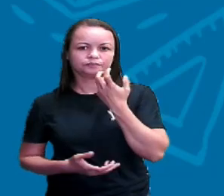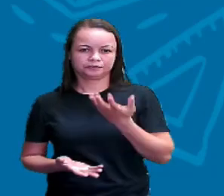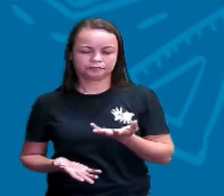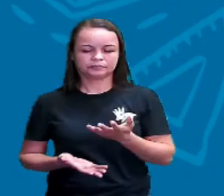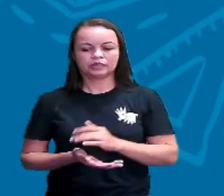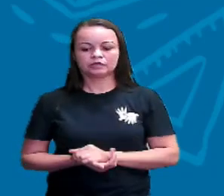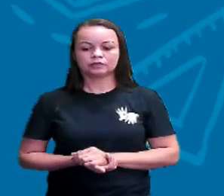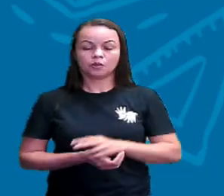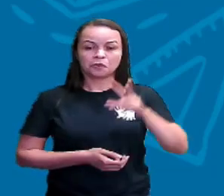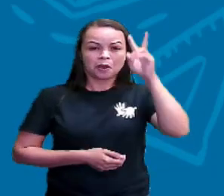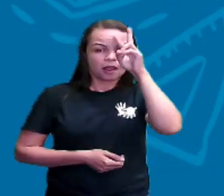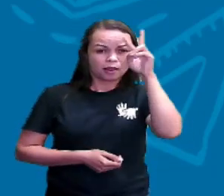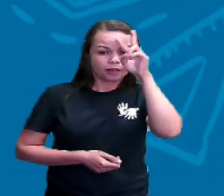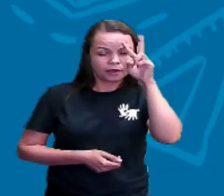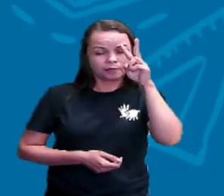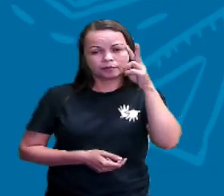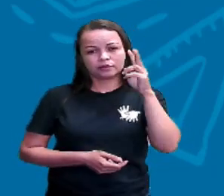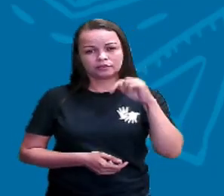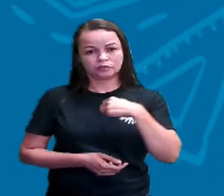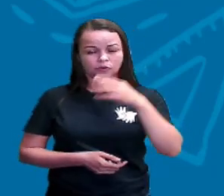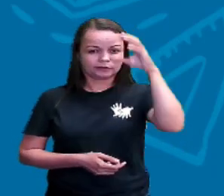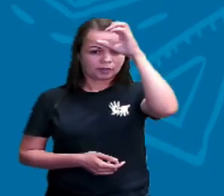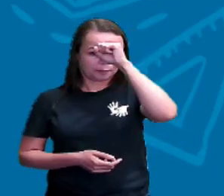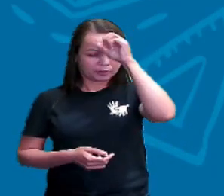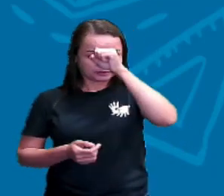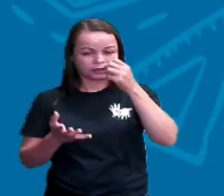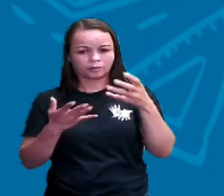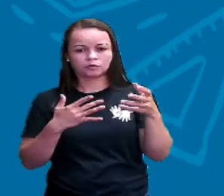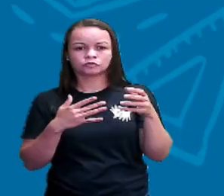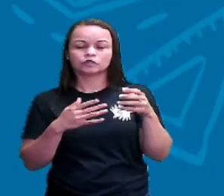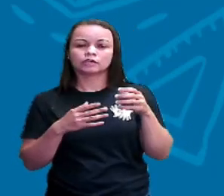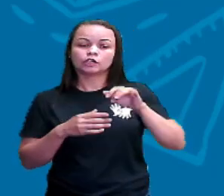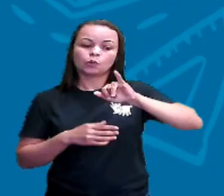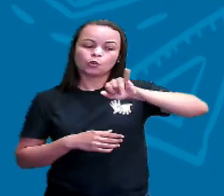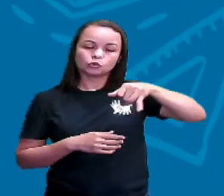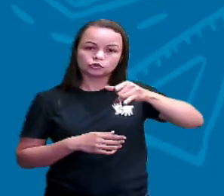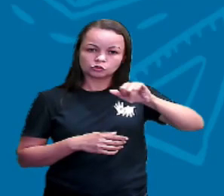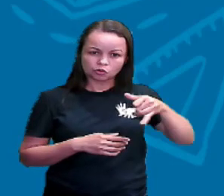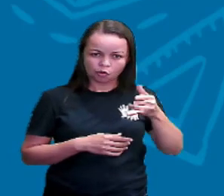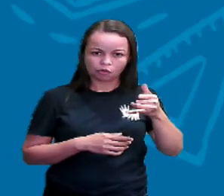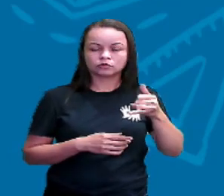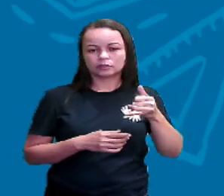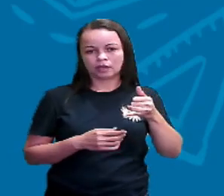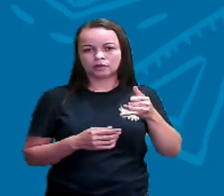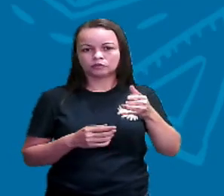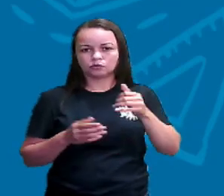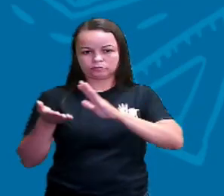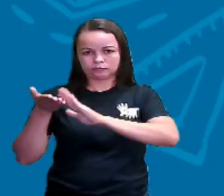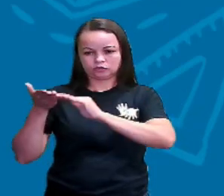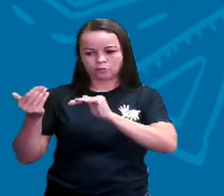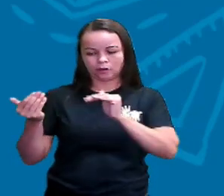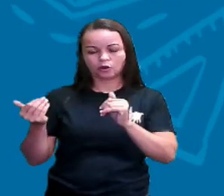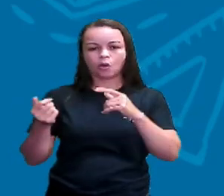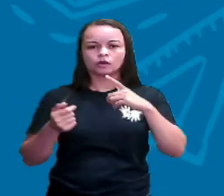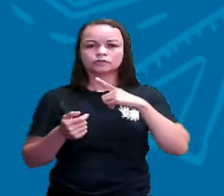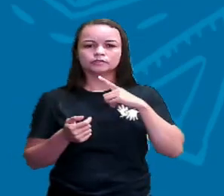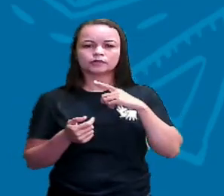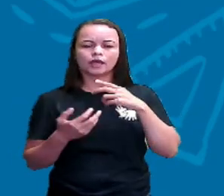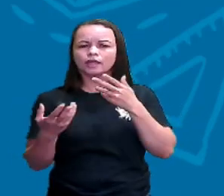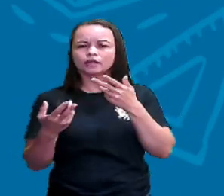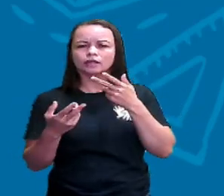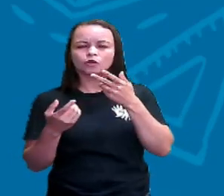Então, lembra o que a gente aprendeu na aula passada? O J, em língua espanhola, tem o som do nosso R